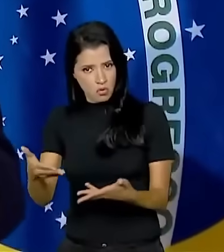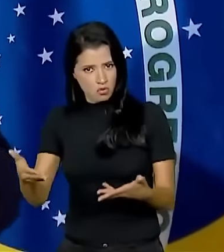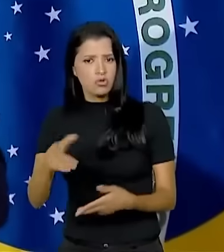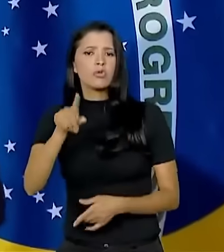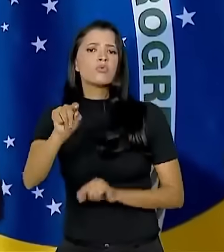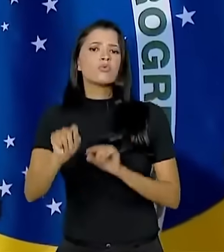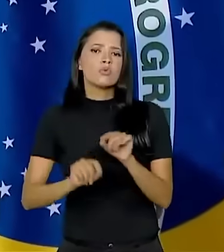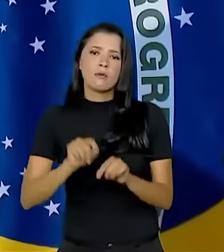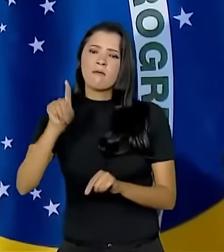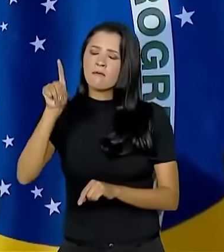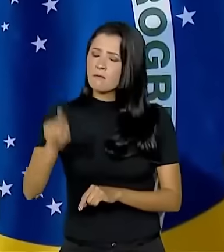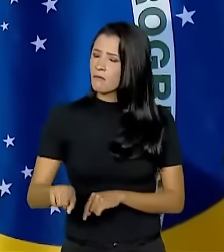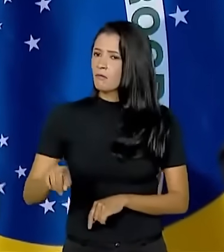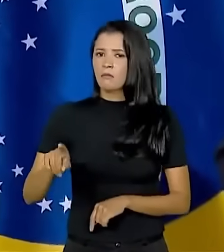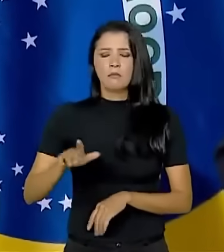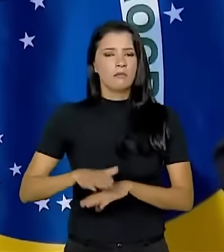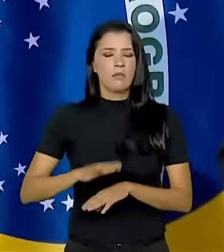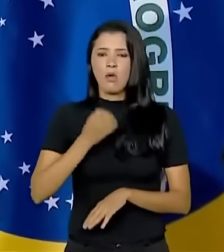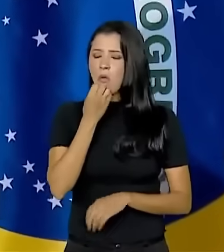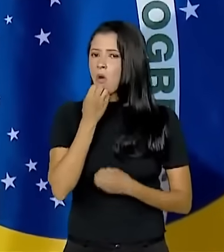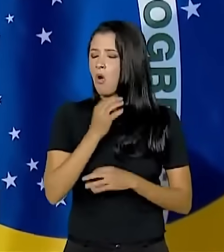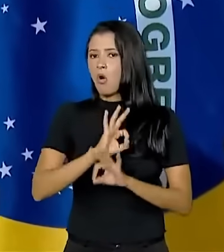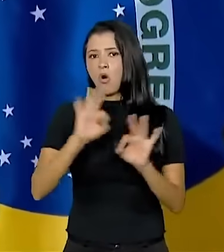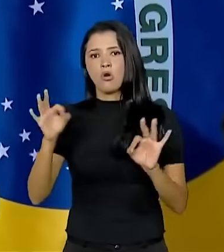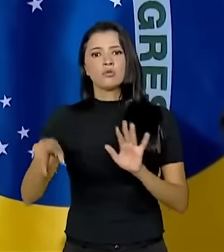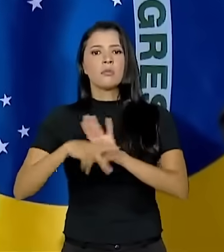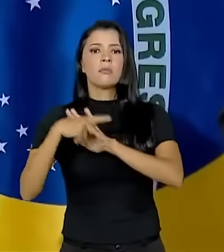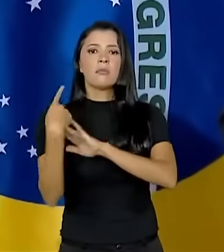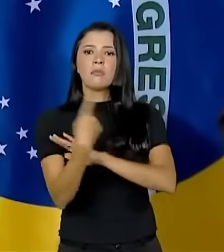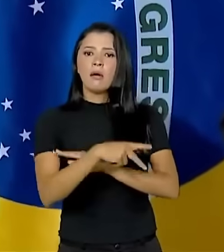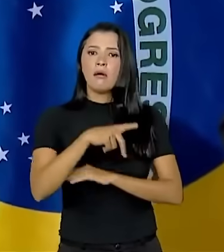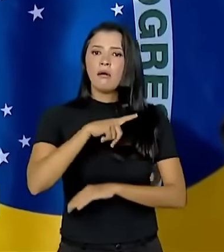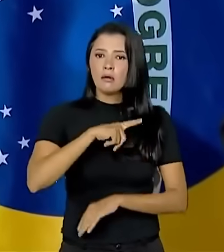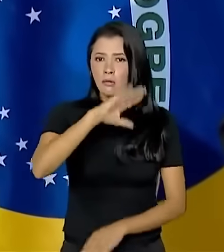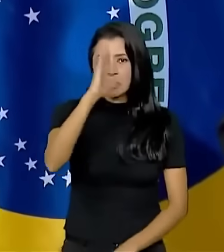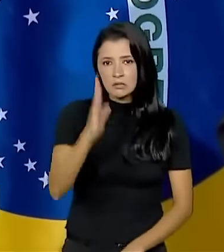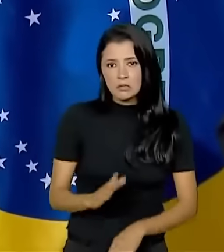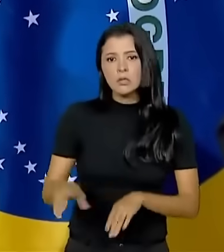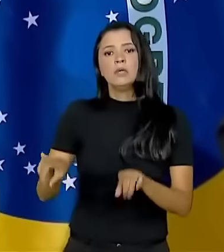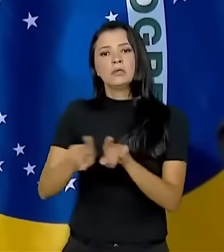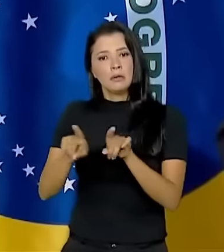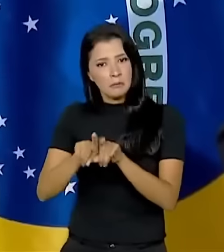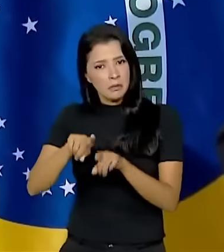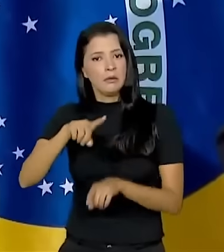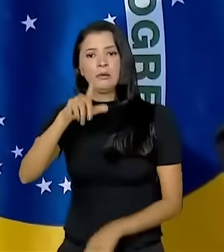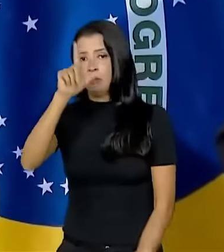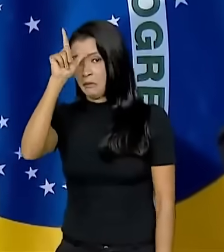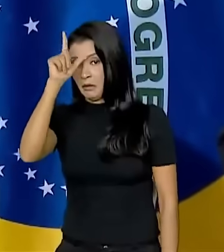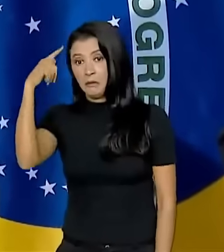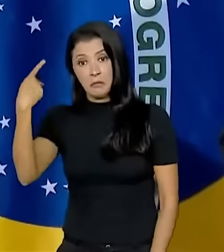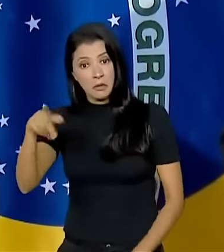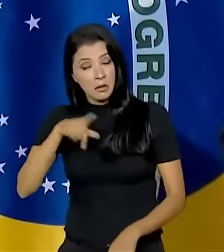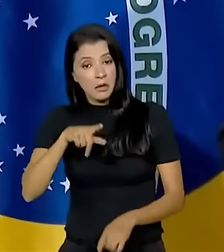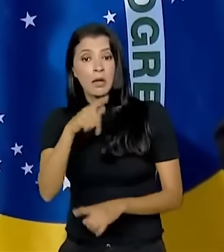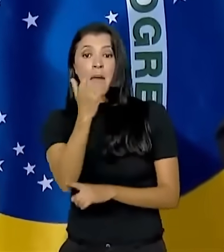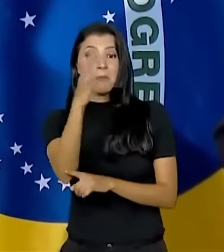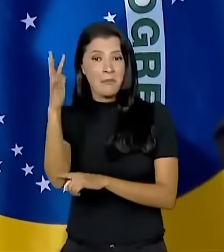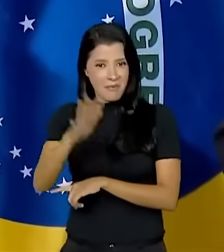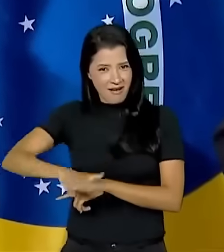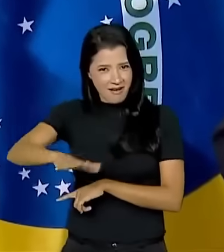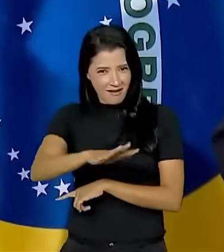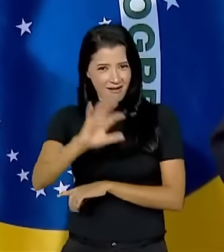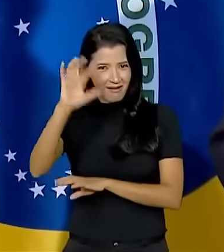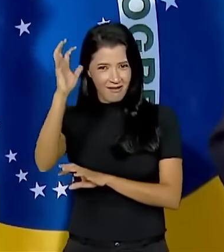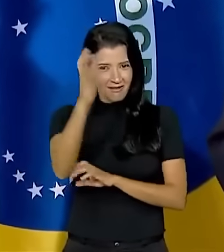ser muito, muito bom para o Brasil, muito bom para a Alemanha, muito bom para a questão ambiental e muito